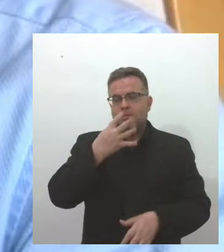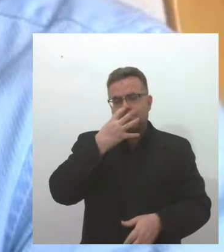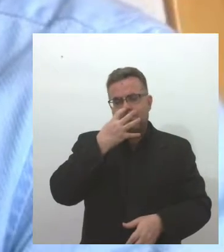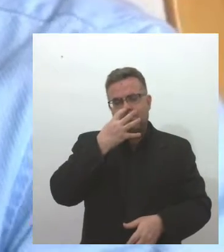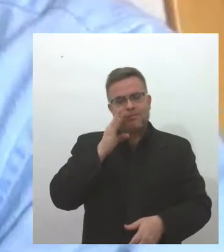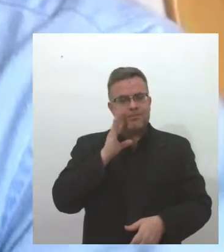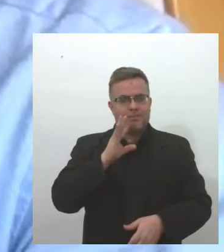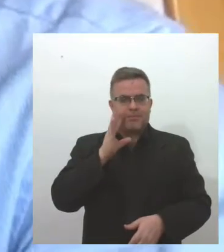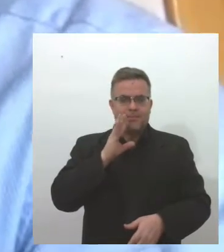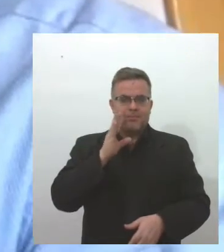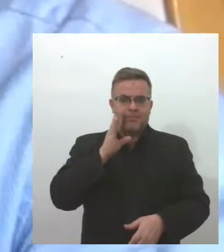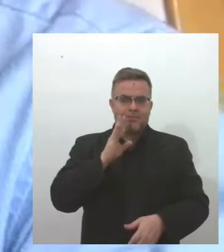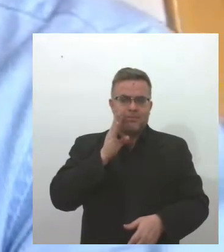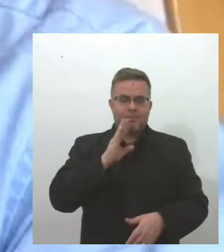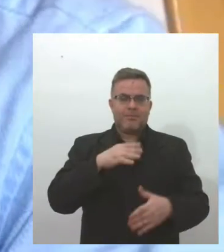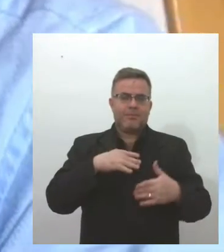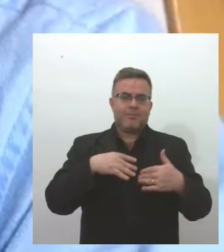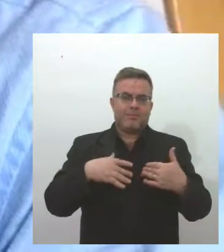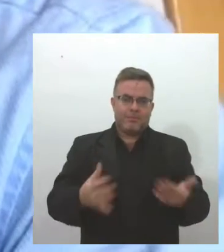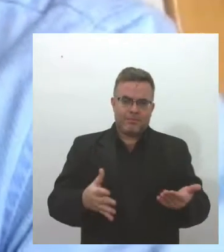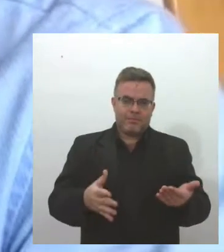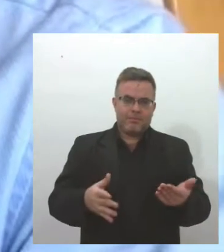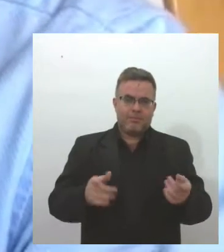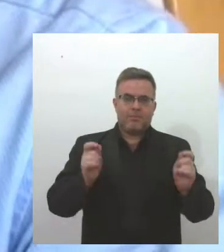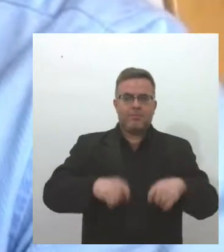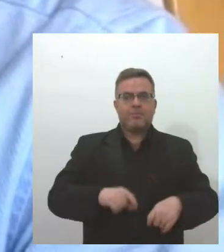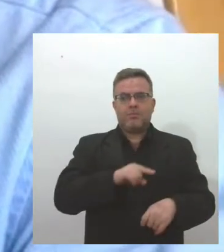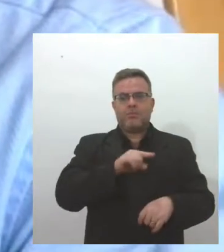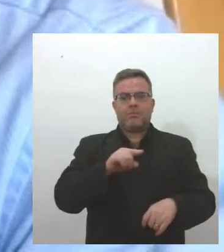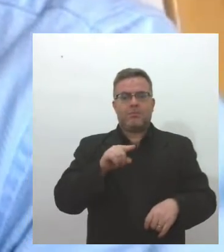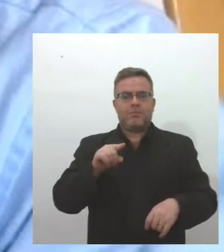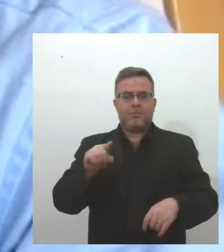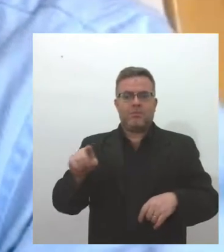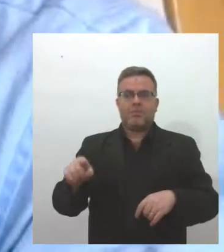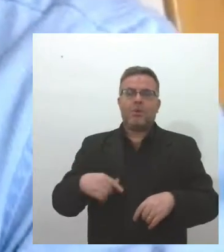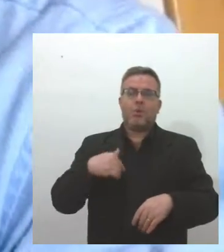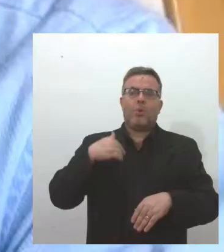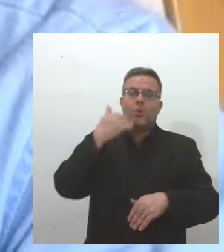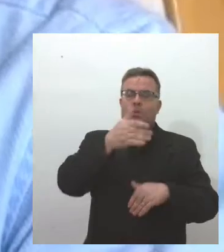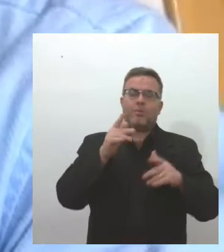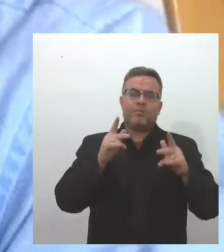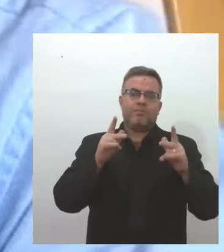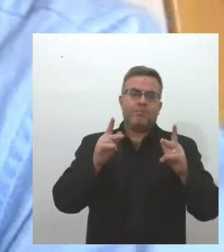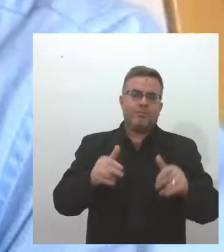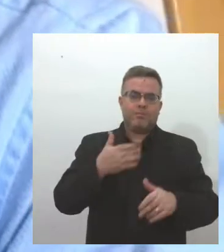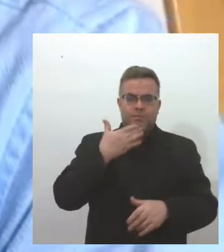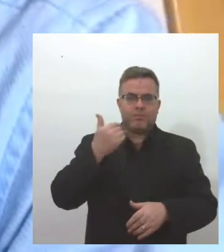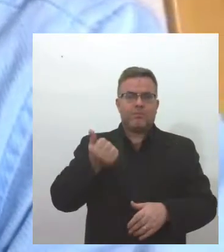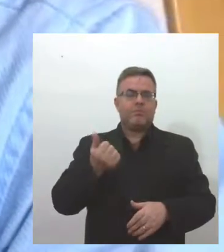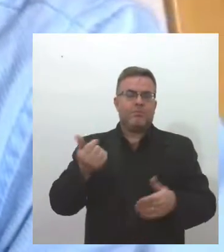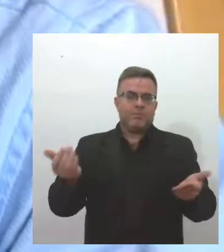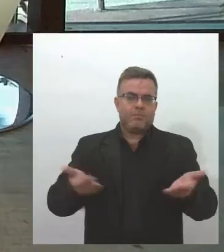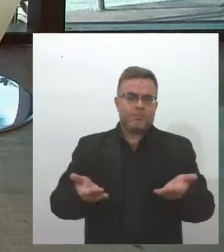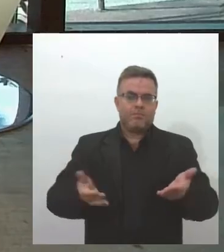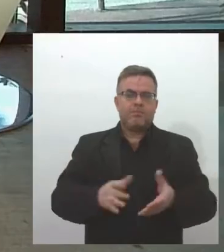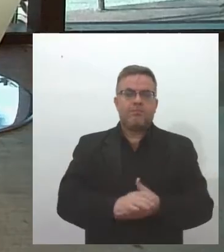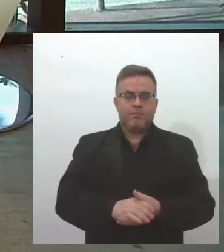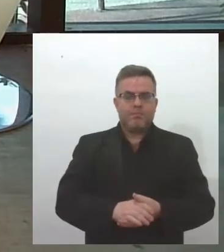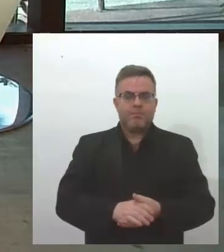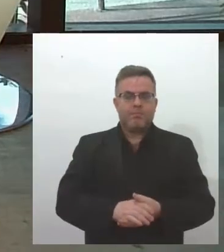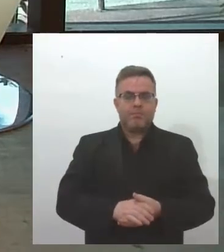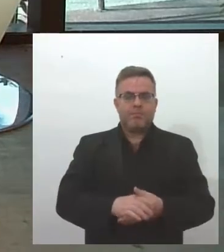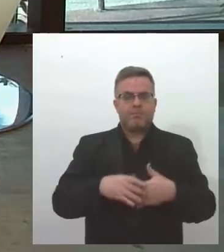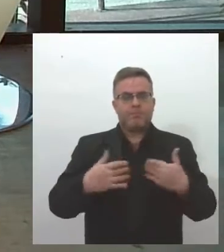a desejar em nada aos atrativos que nós encontramos fora do nosso estado e até fora do nosso país.